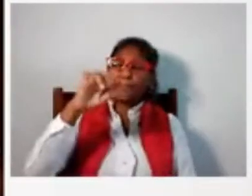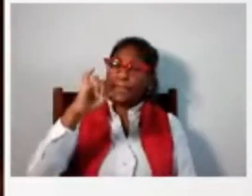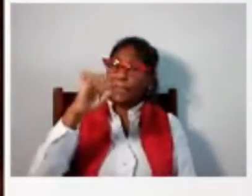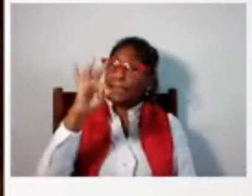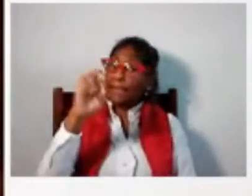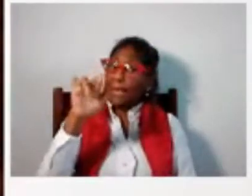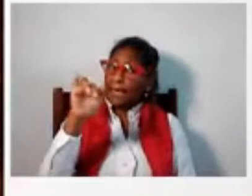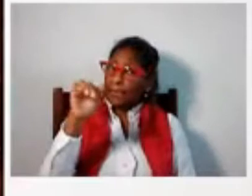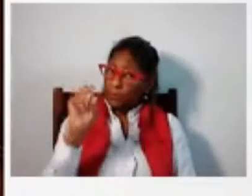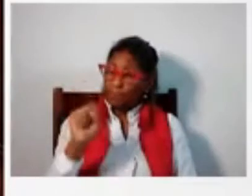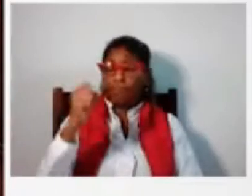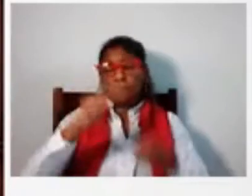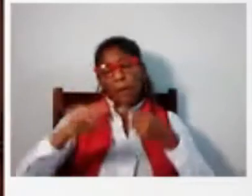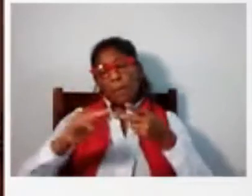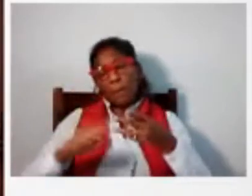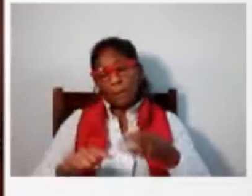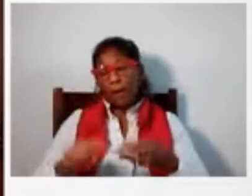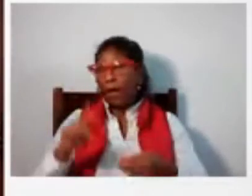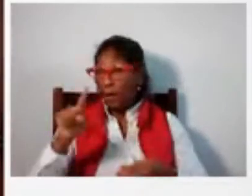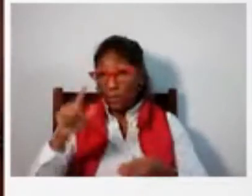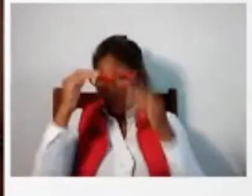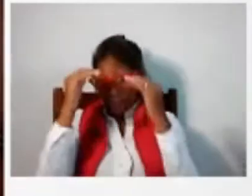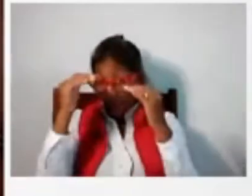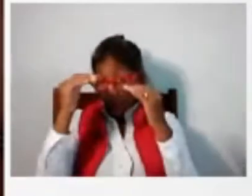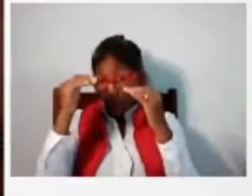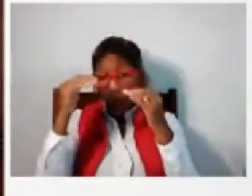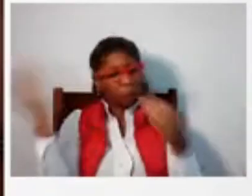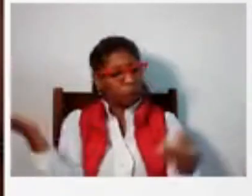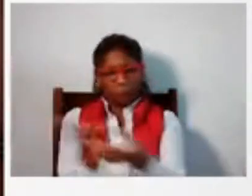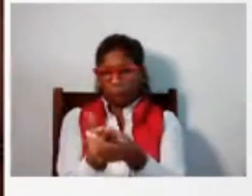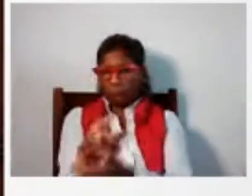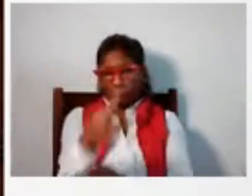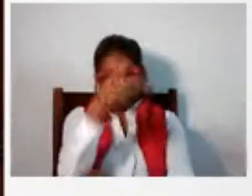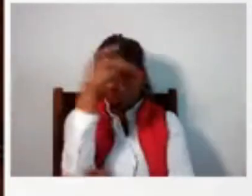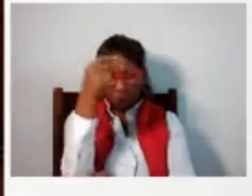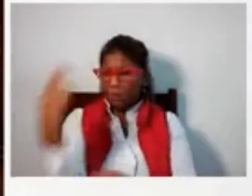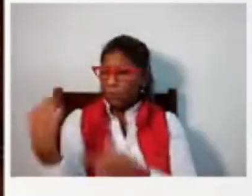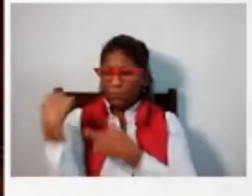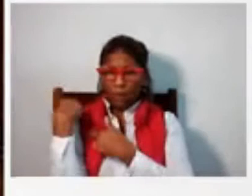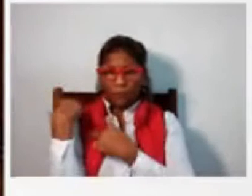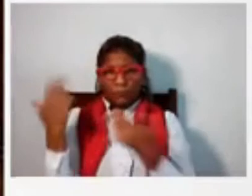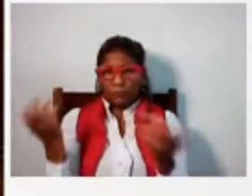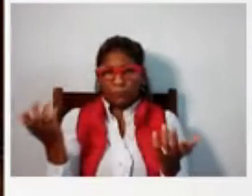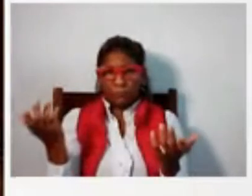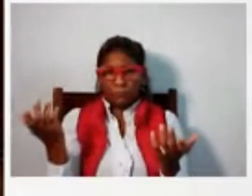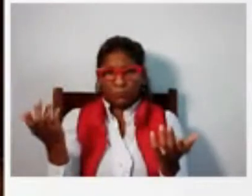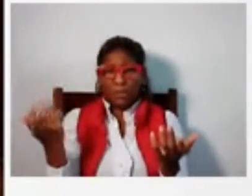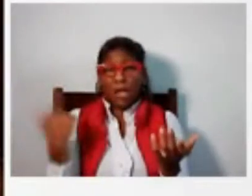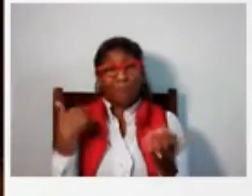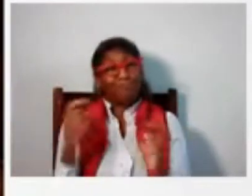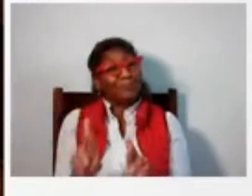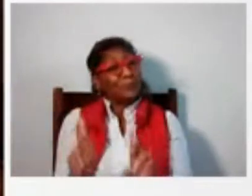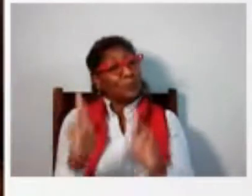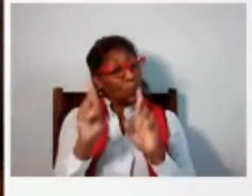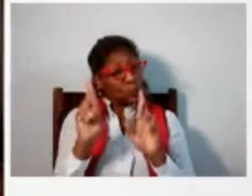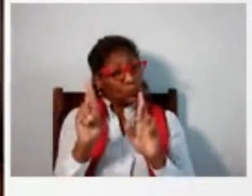não houver esta obediência, aciona judicialmente. E os prefeitos serão responsabilizados por isso. Eu torço e tenho confiança